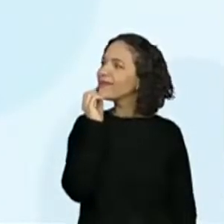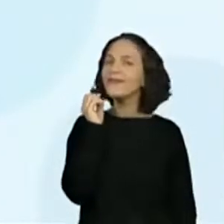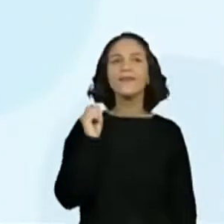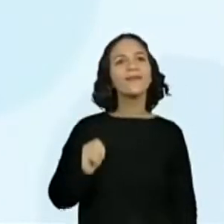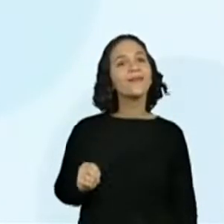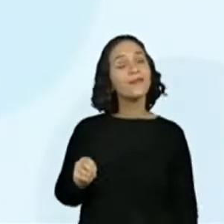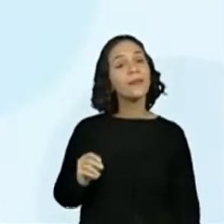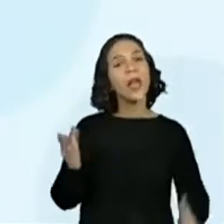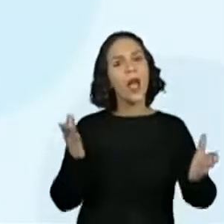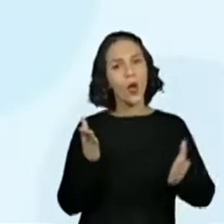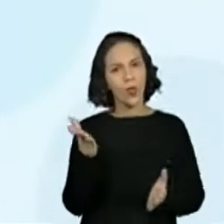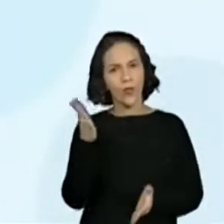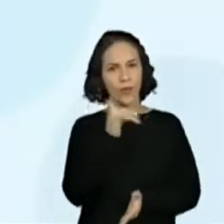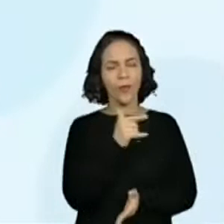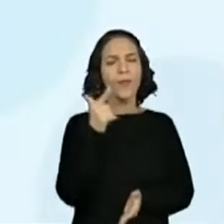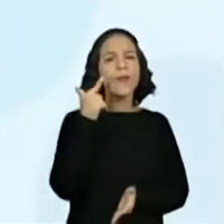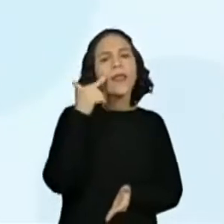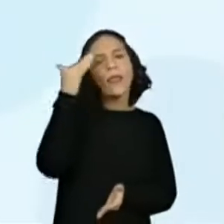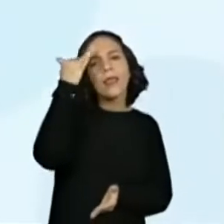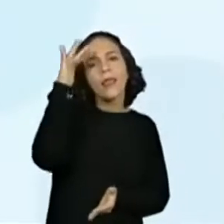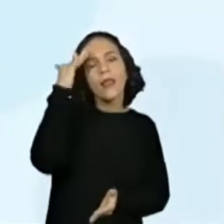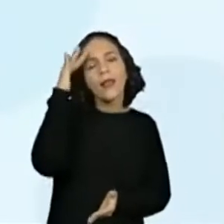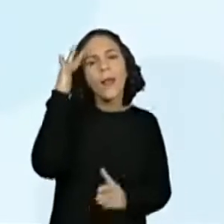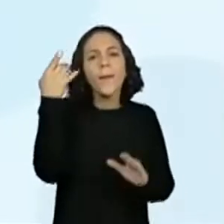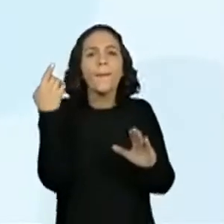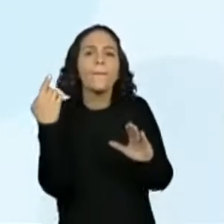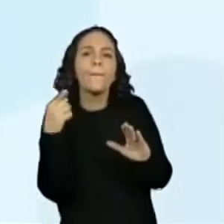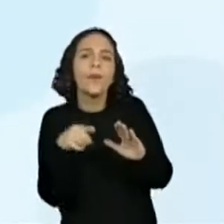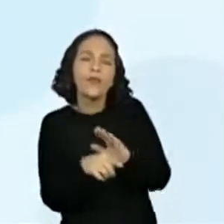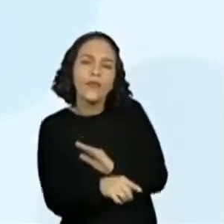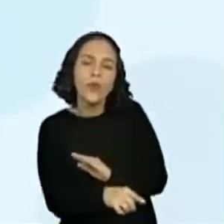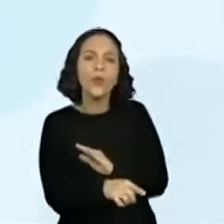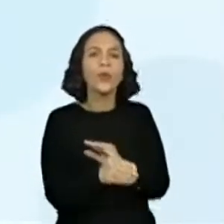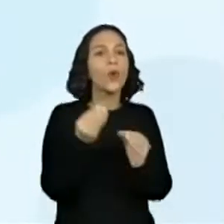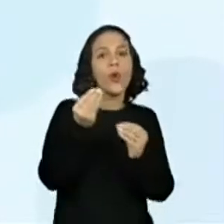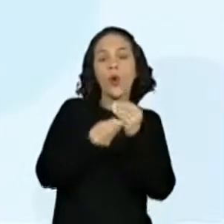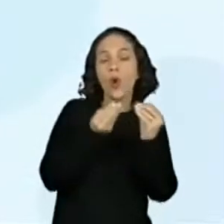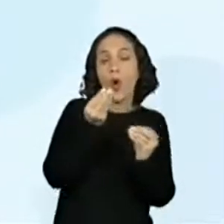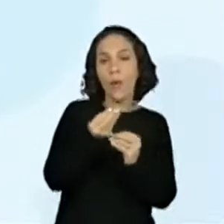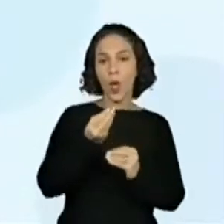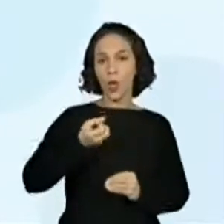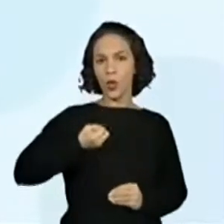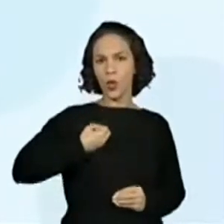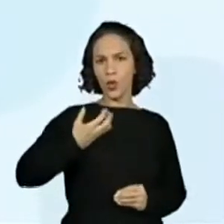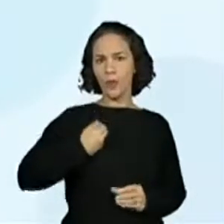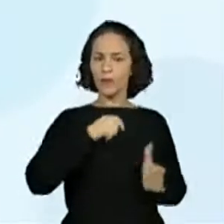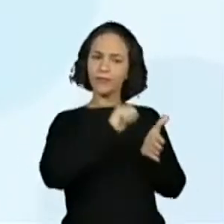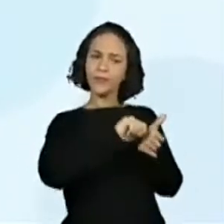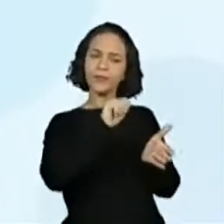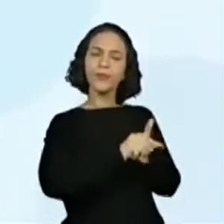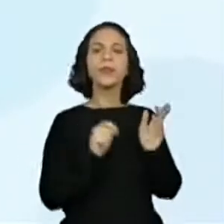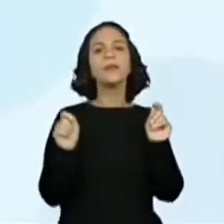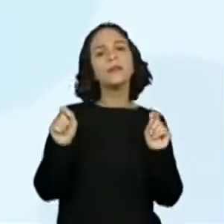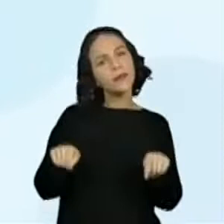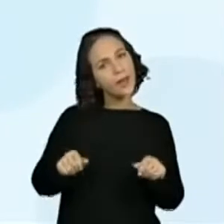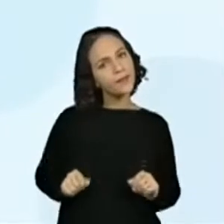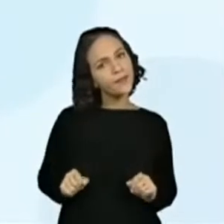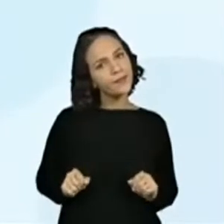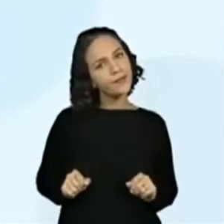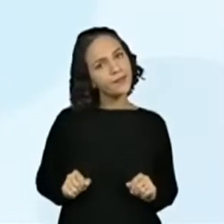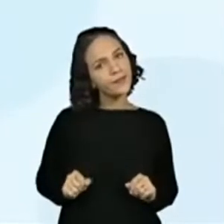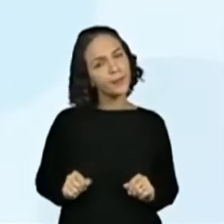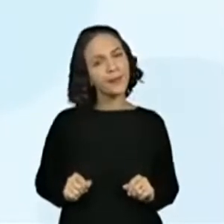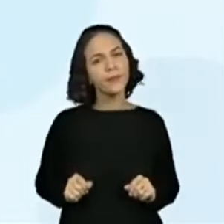pouquinho mais o nosso sistema de numeração decimal? Como nós podemos registrar esses números,